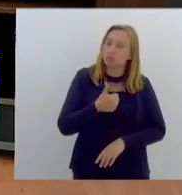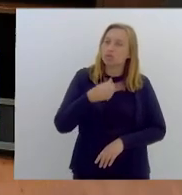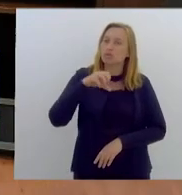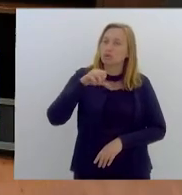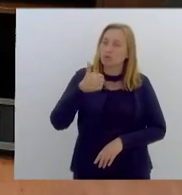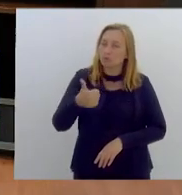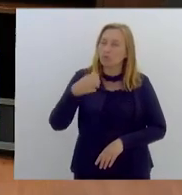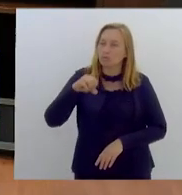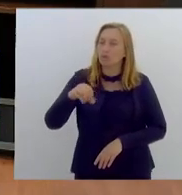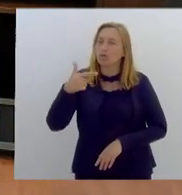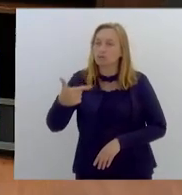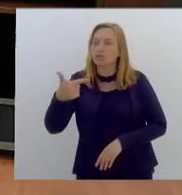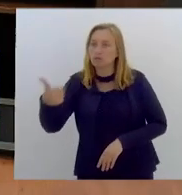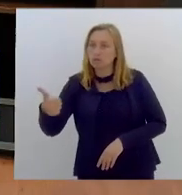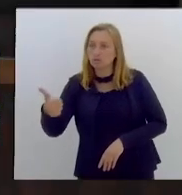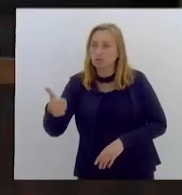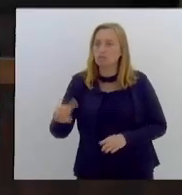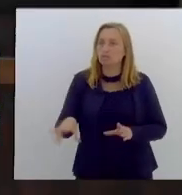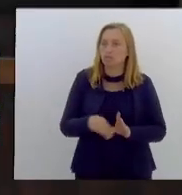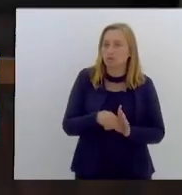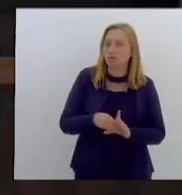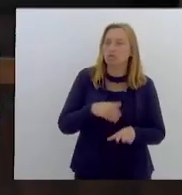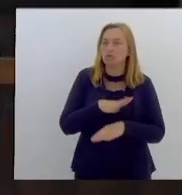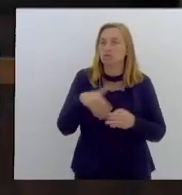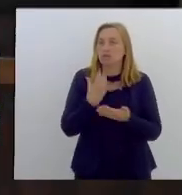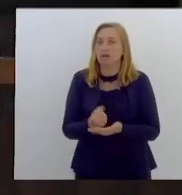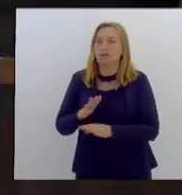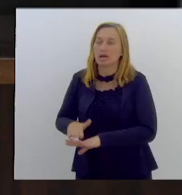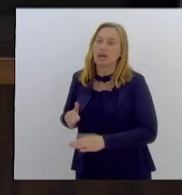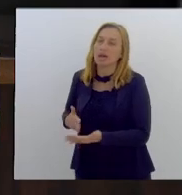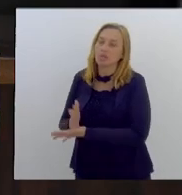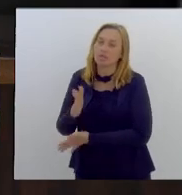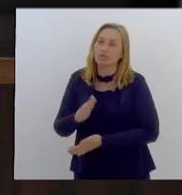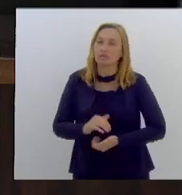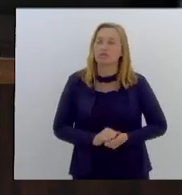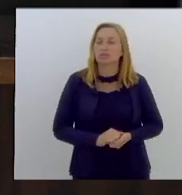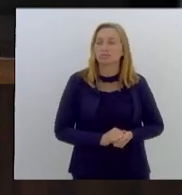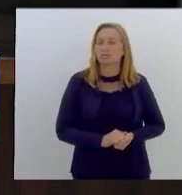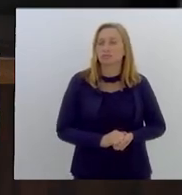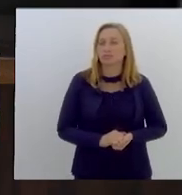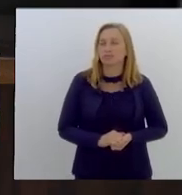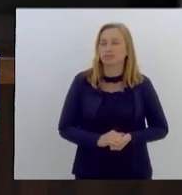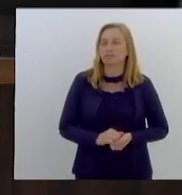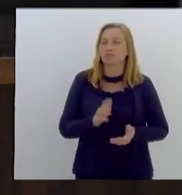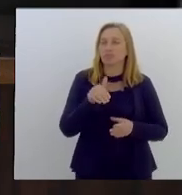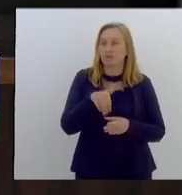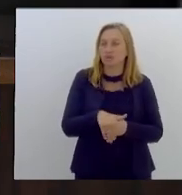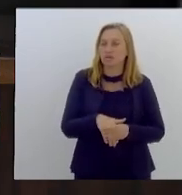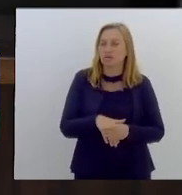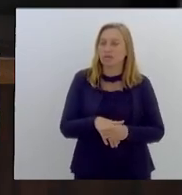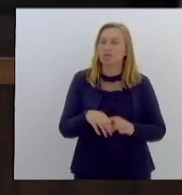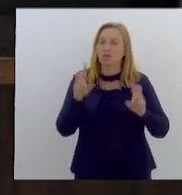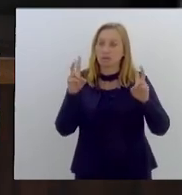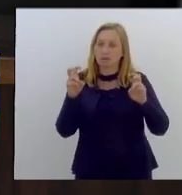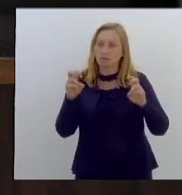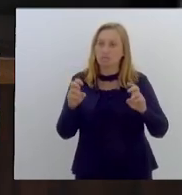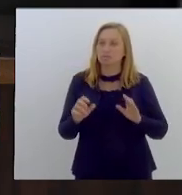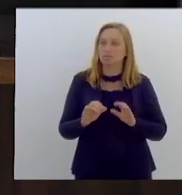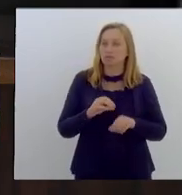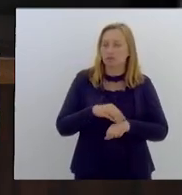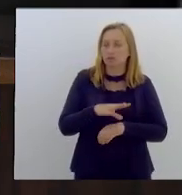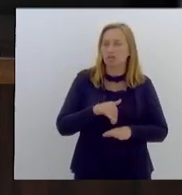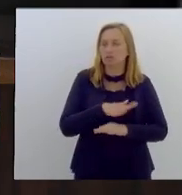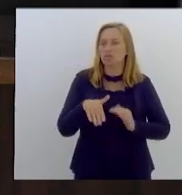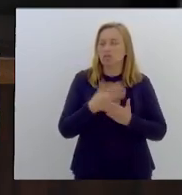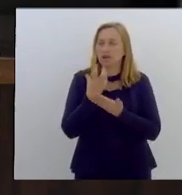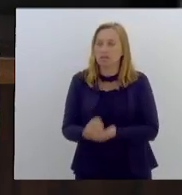1921 e 2797 estão aglutinados. Senhores que aprovam, permaneçam como estão, aprovada. Em votação, matéria destacada. Senhores que